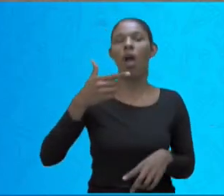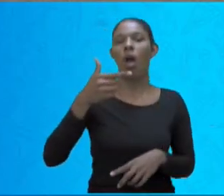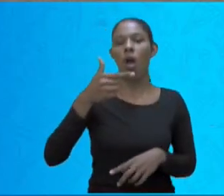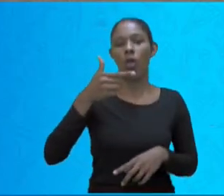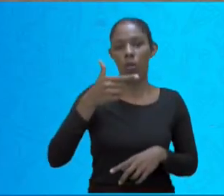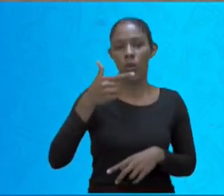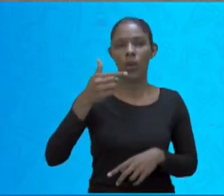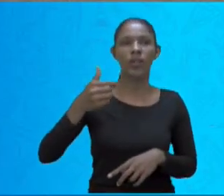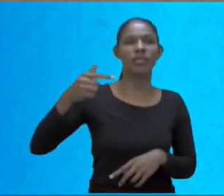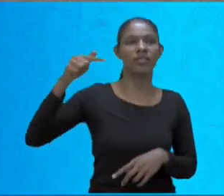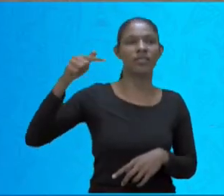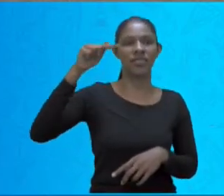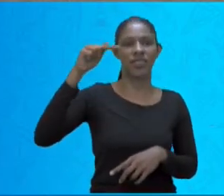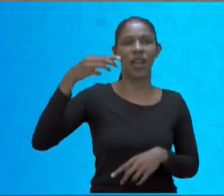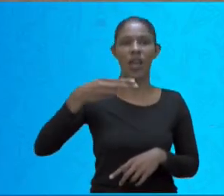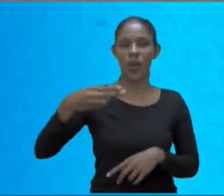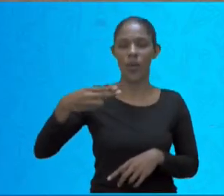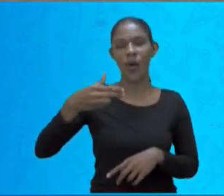Mais um exemplo.